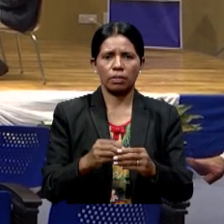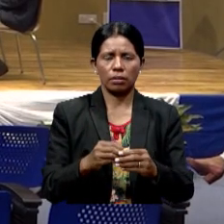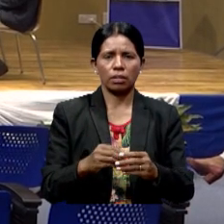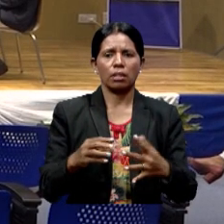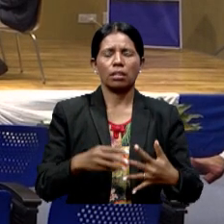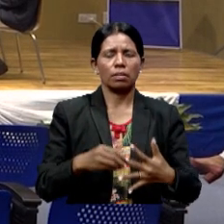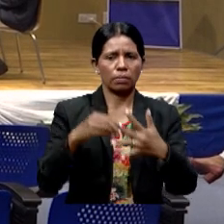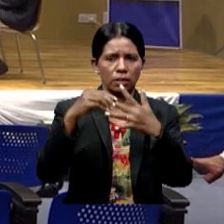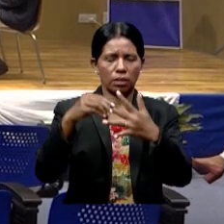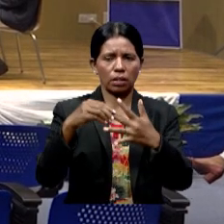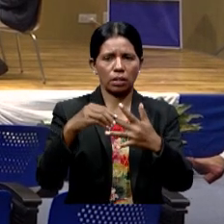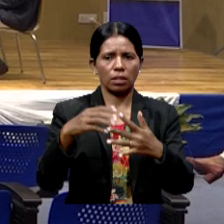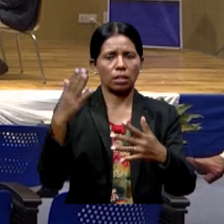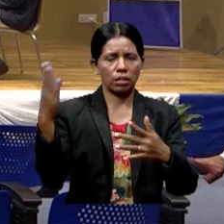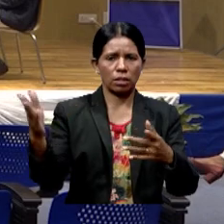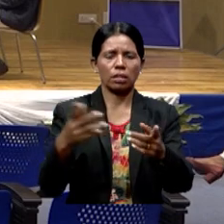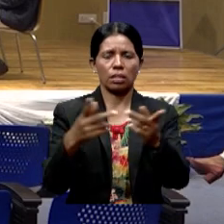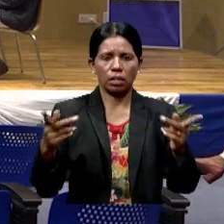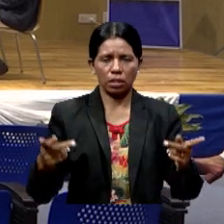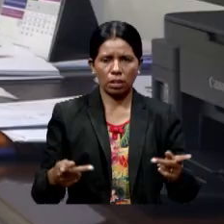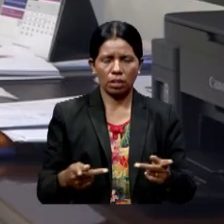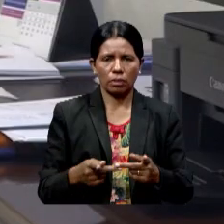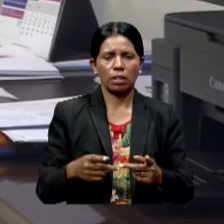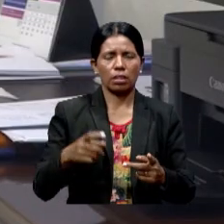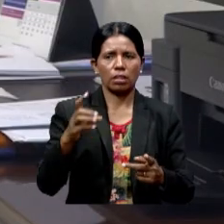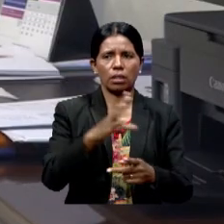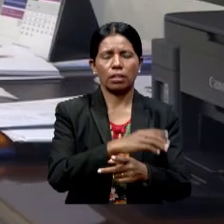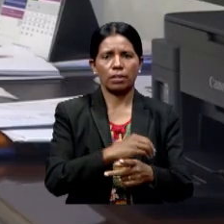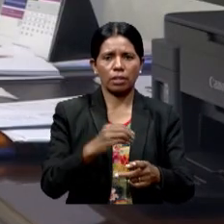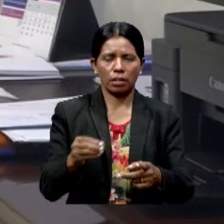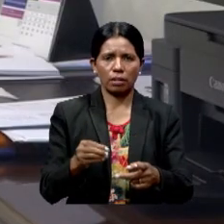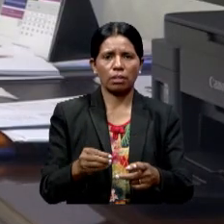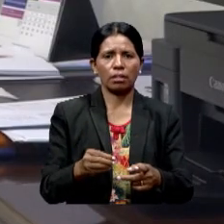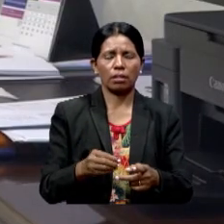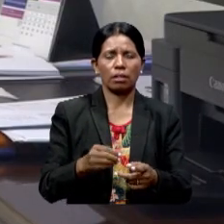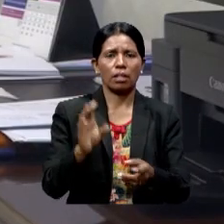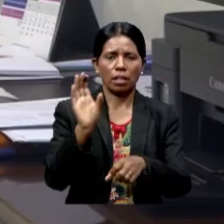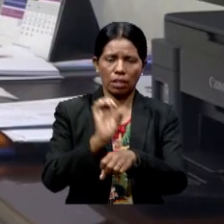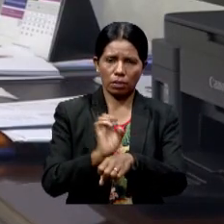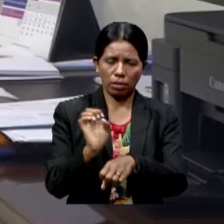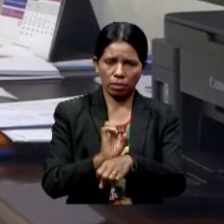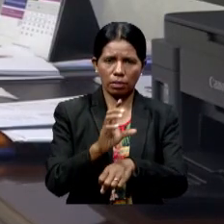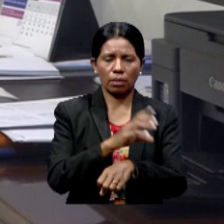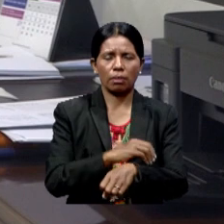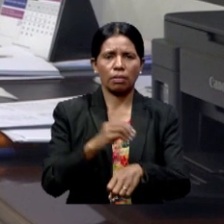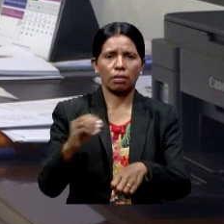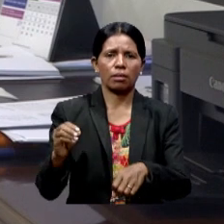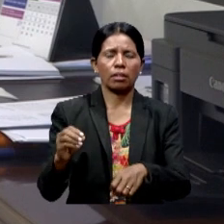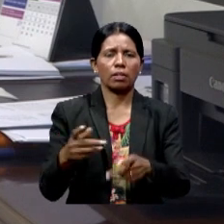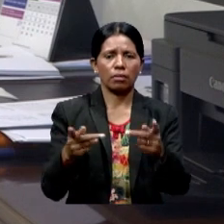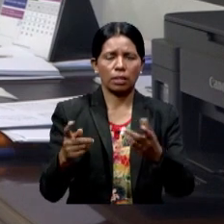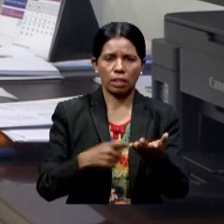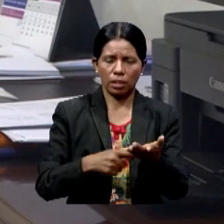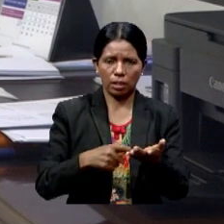especial e tuan, e área diplomacia, e áreas econômicos, e áreas